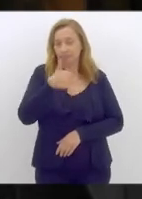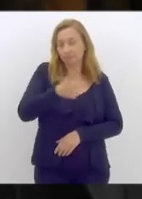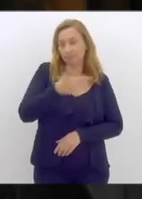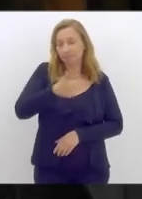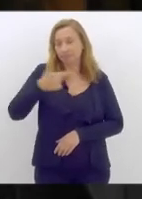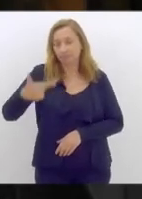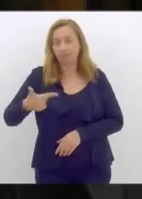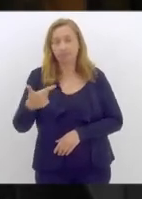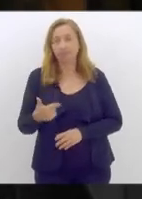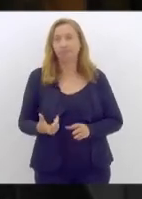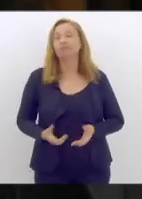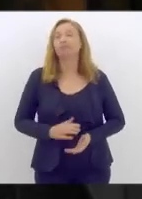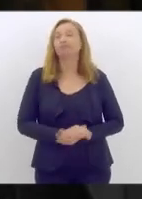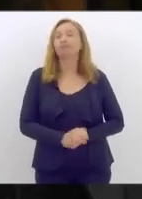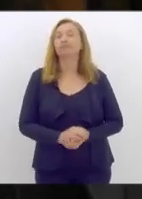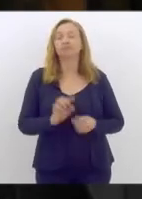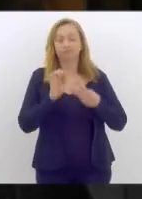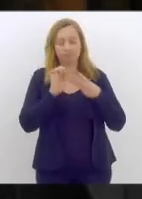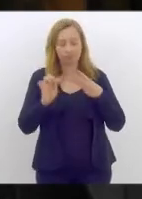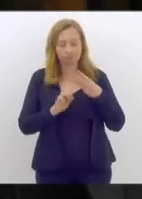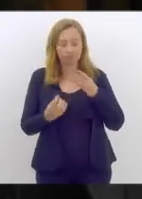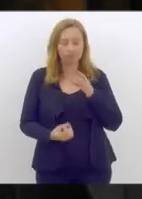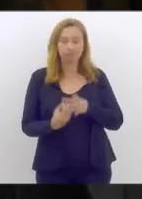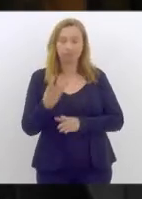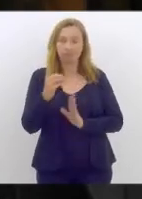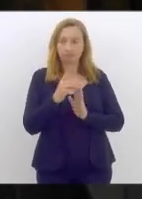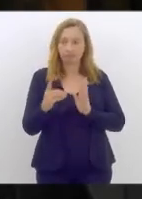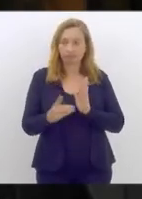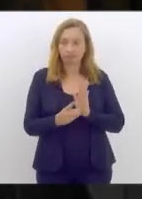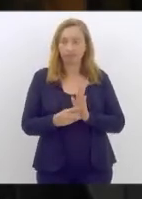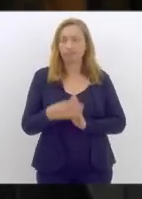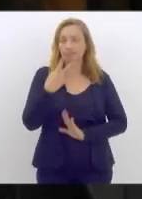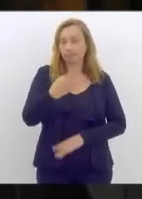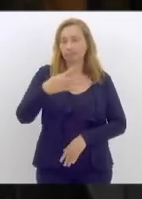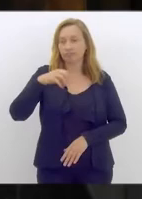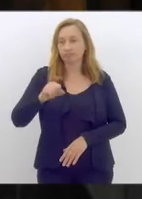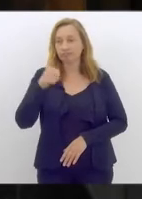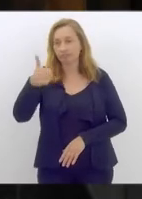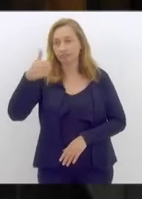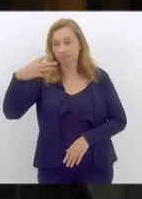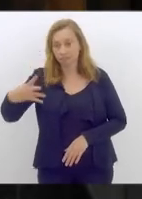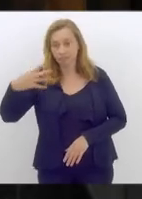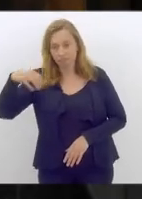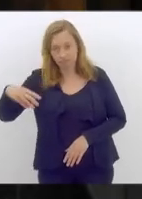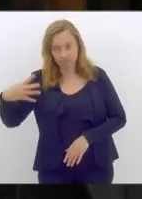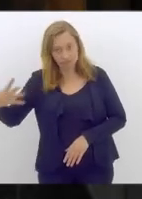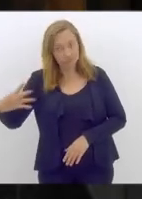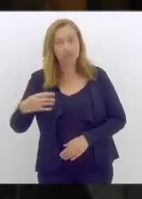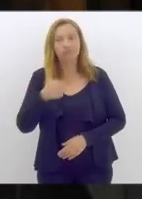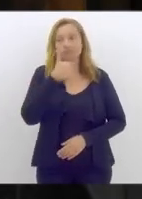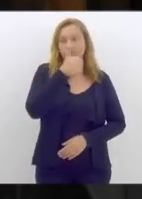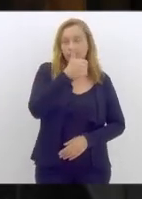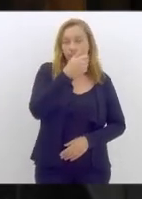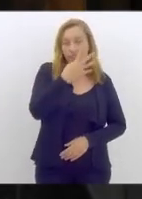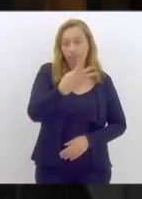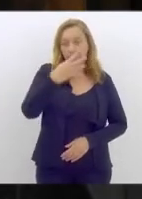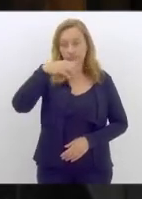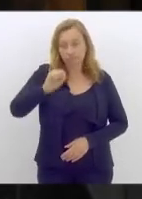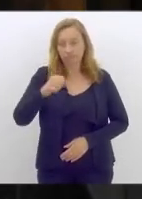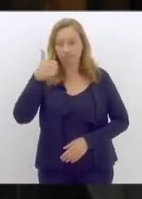emitiu três decretos 48 144 48